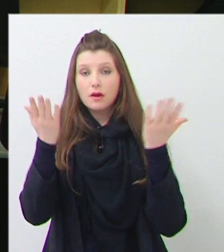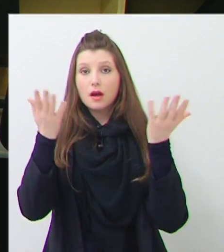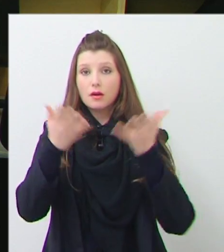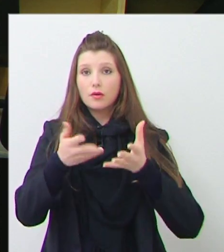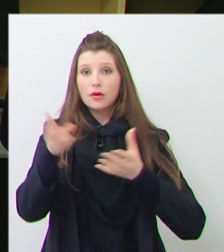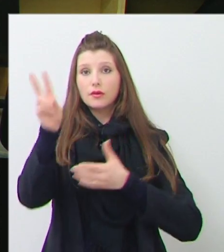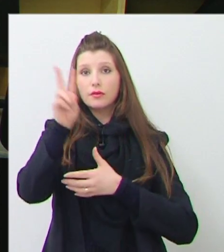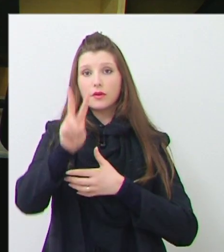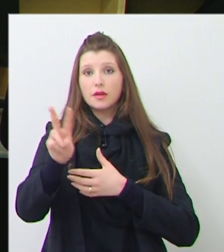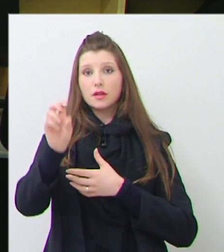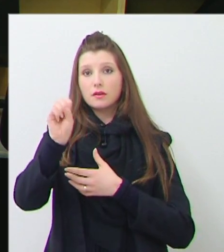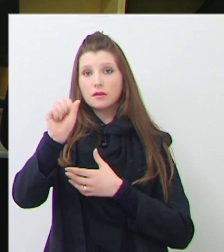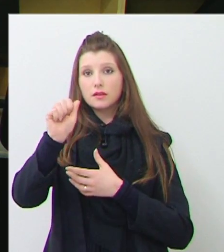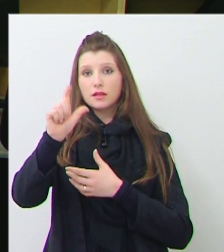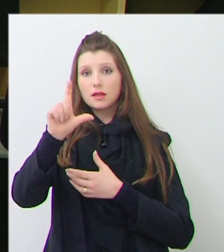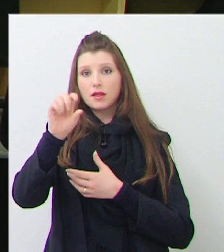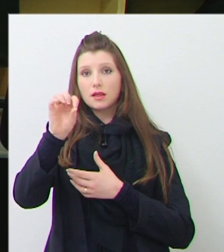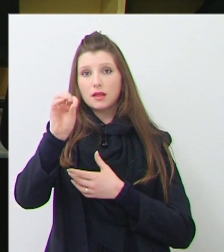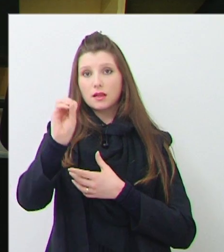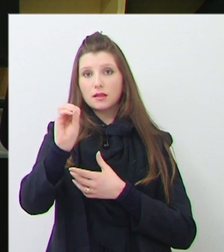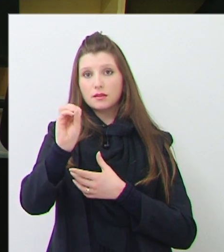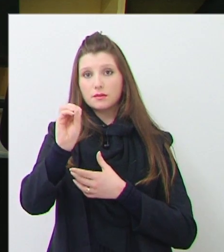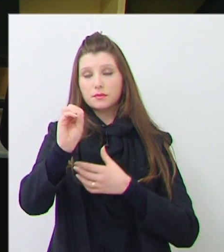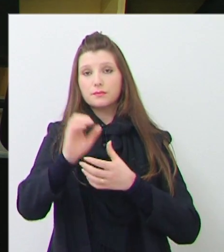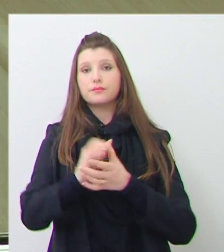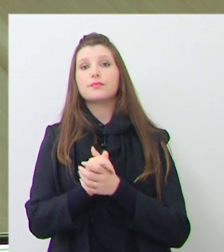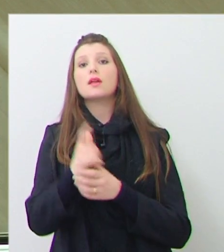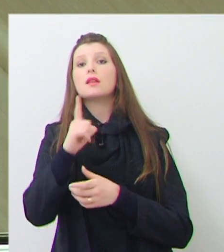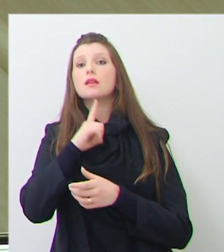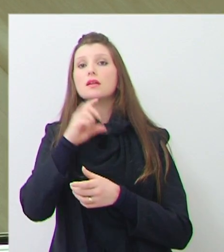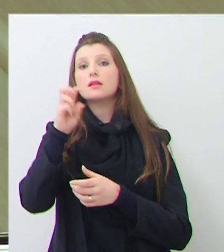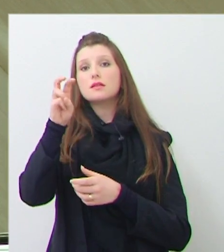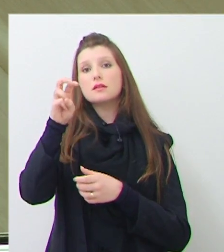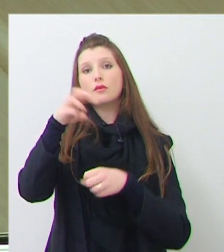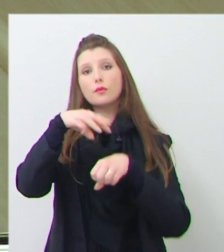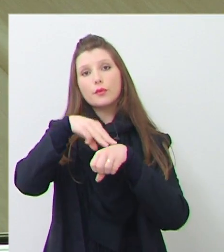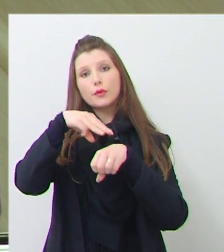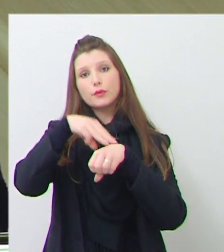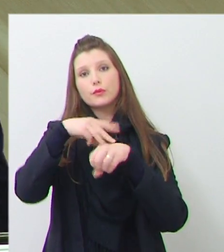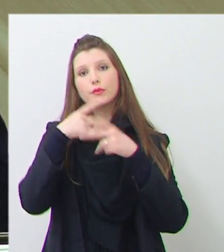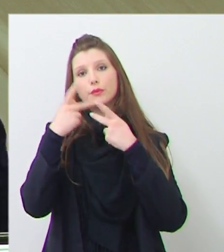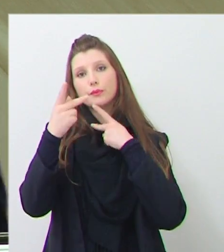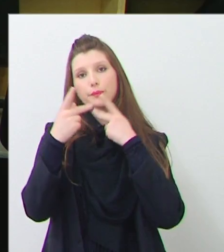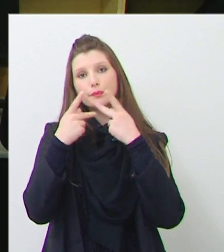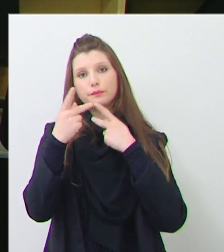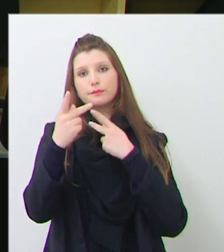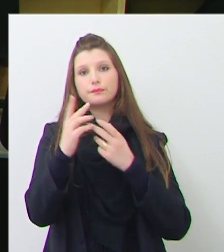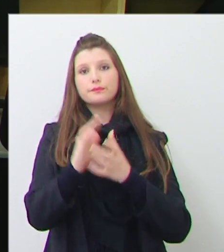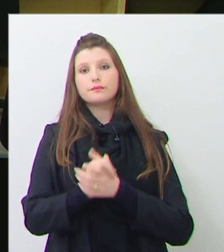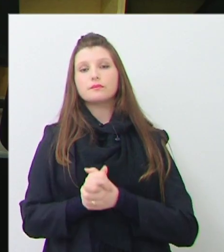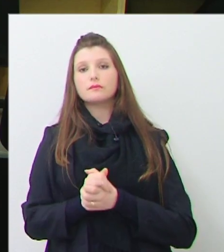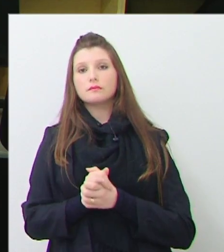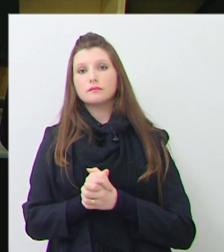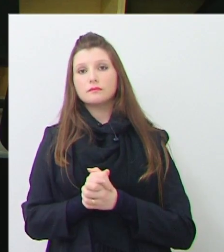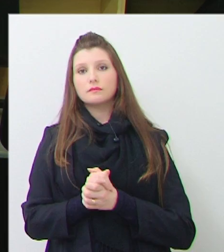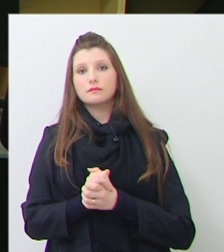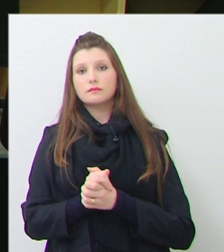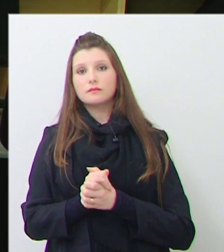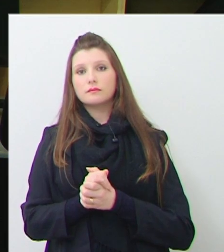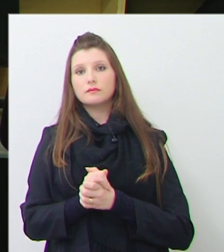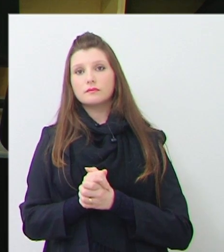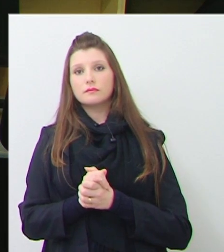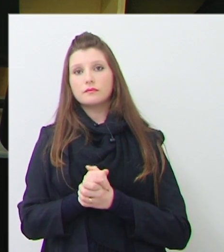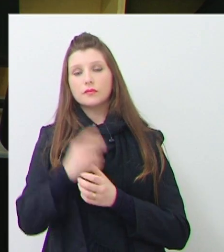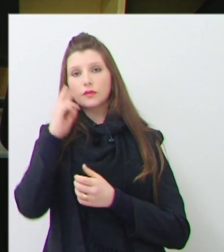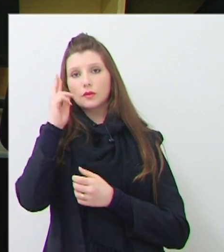palavra, o autor do requerimento, o vereador Salésio Lima. Vossa Excelência dispõe de 5 minutos. Senhor